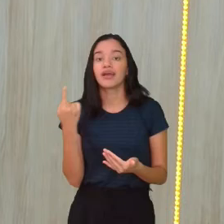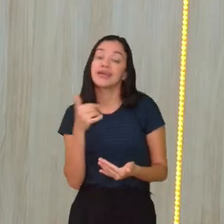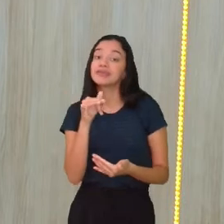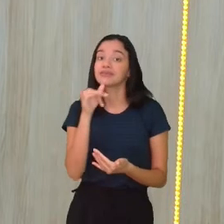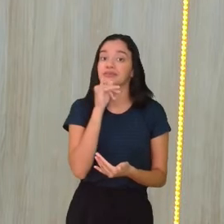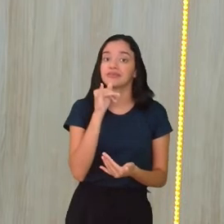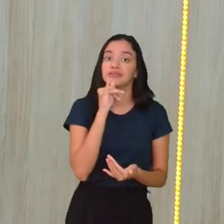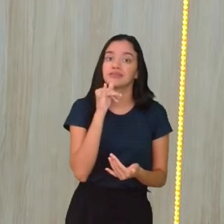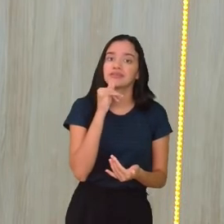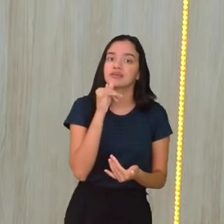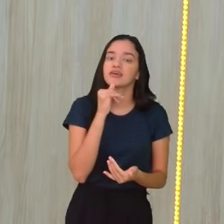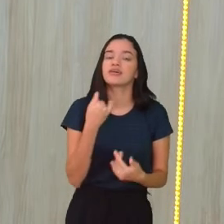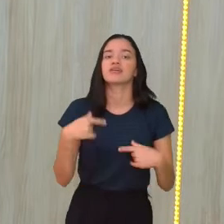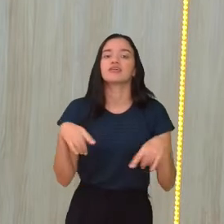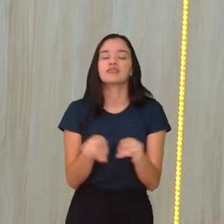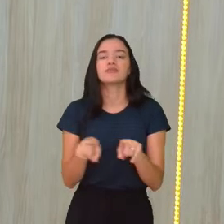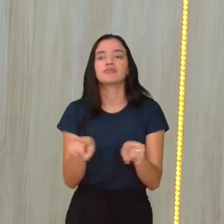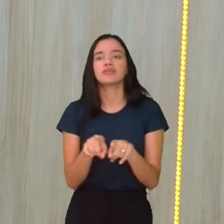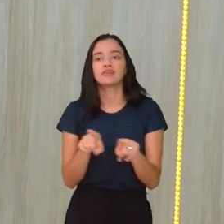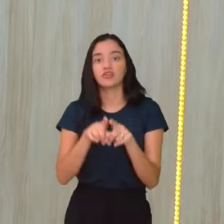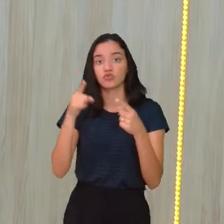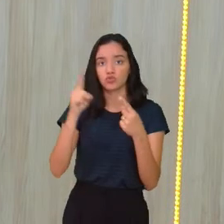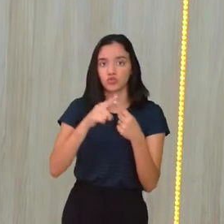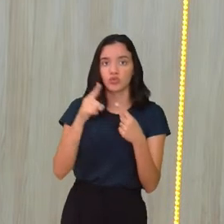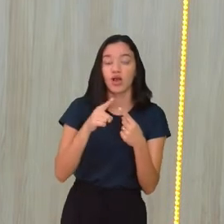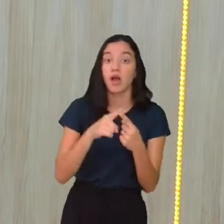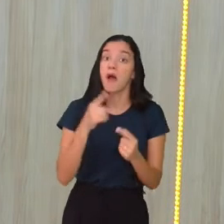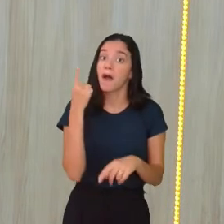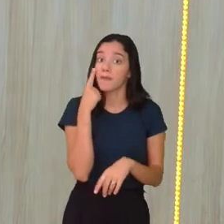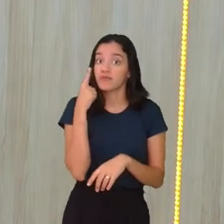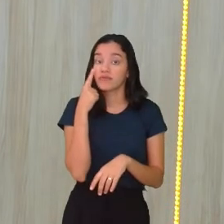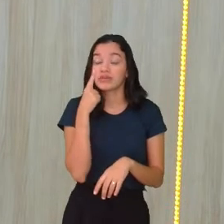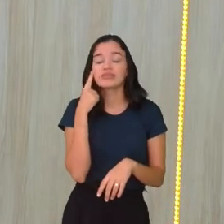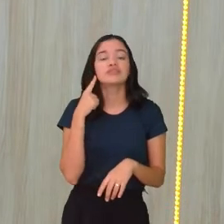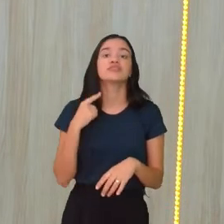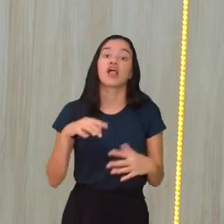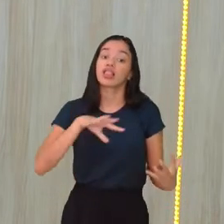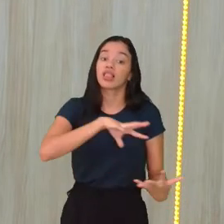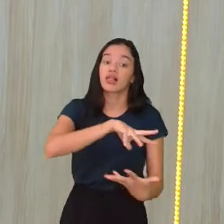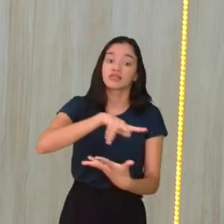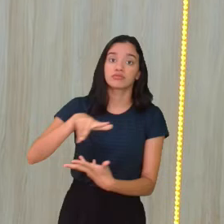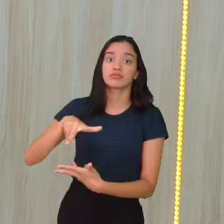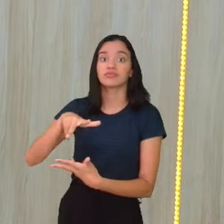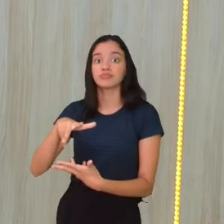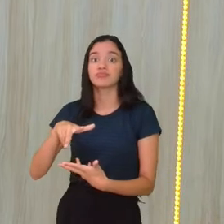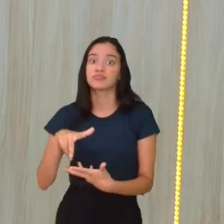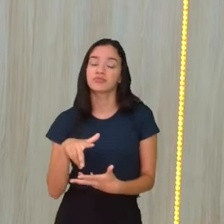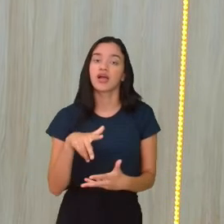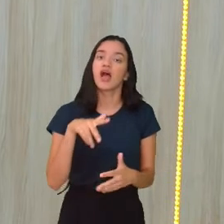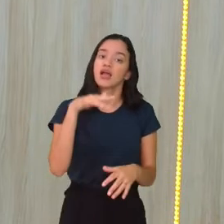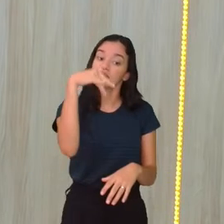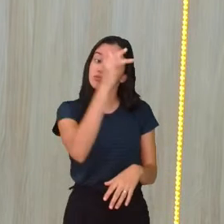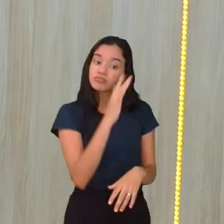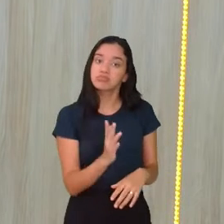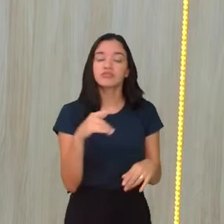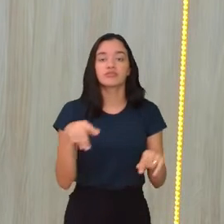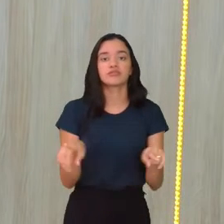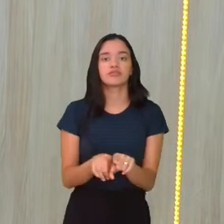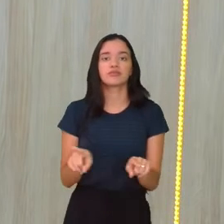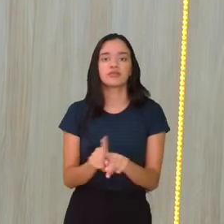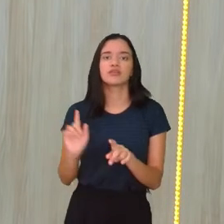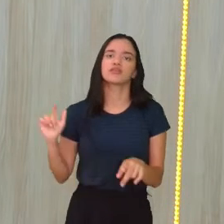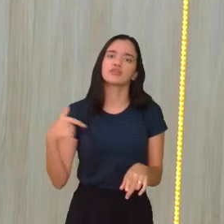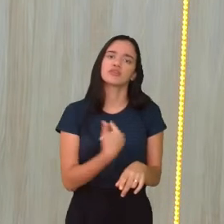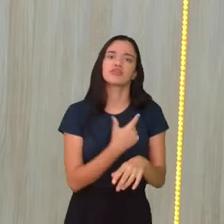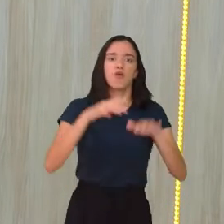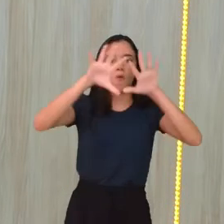exemplo aí em relação às confederações. Vejam, níveis nacionais e internacionais. É como se fosse assim, a gente tem